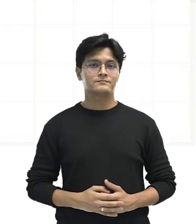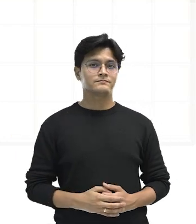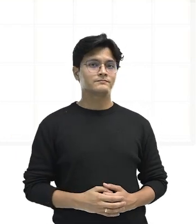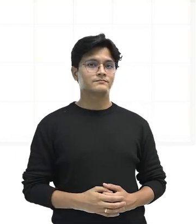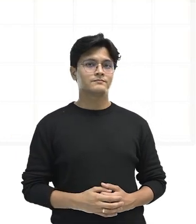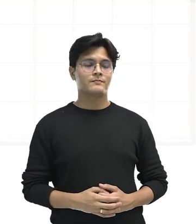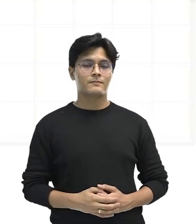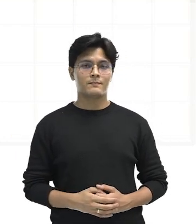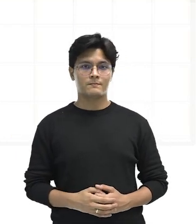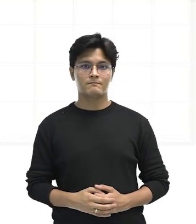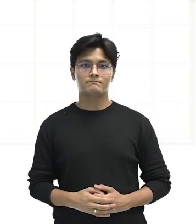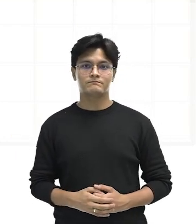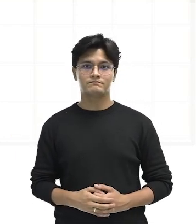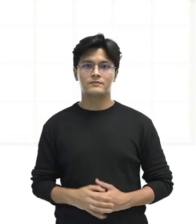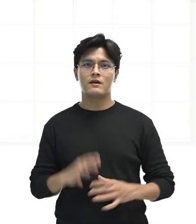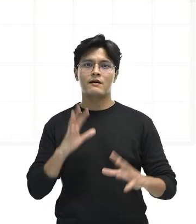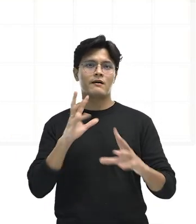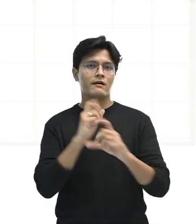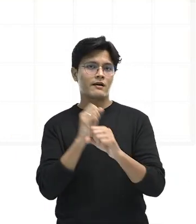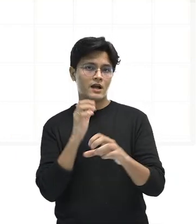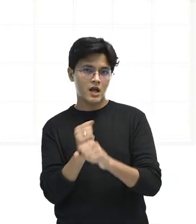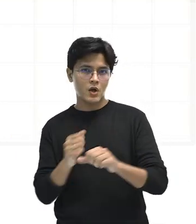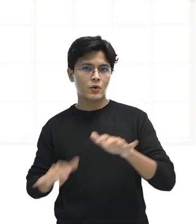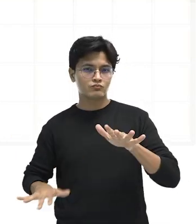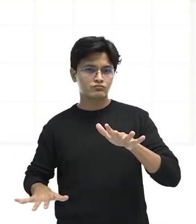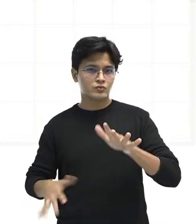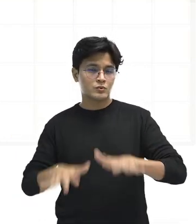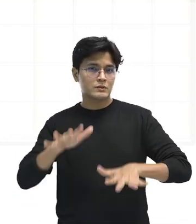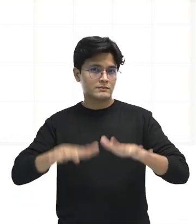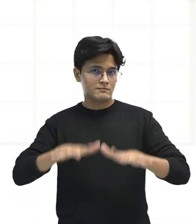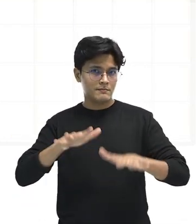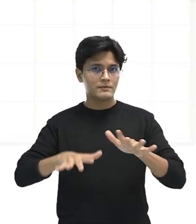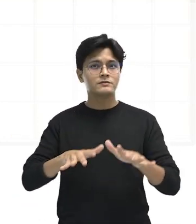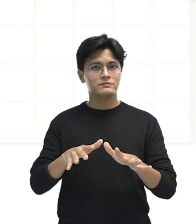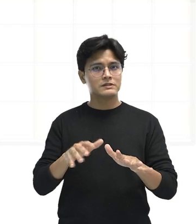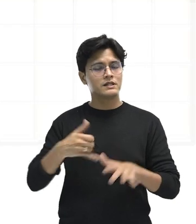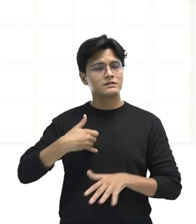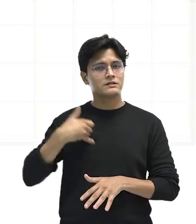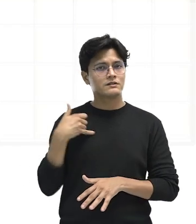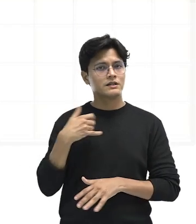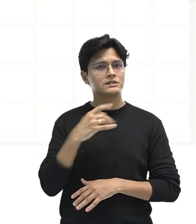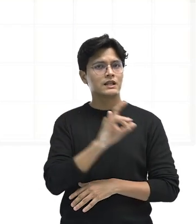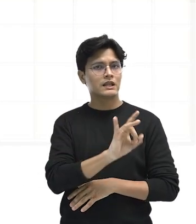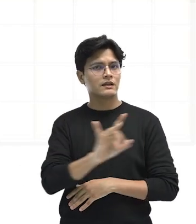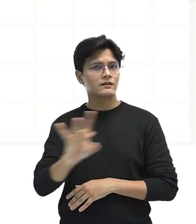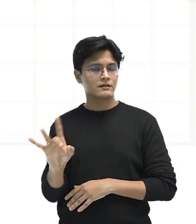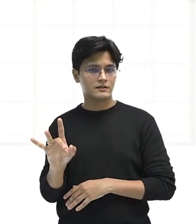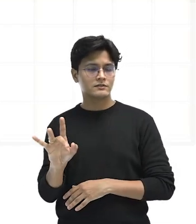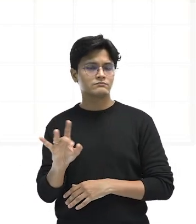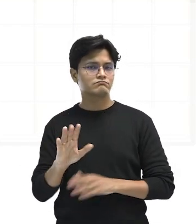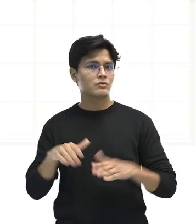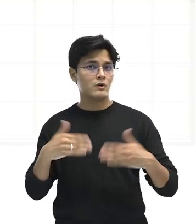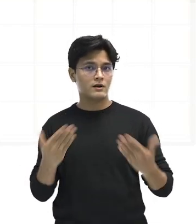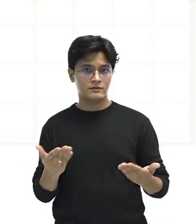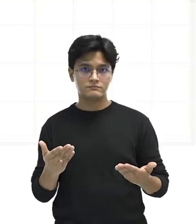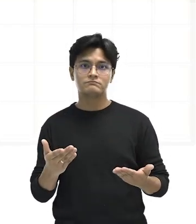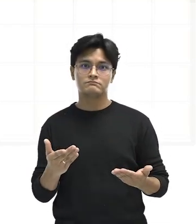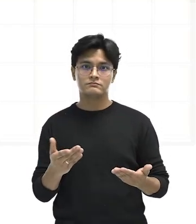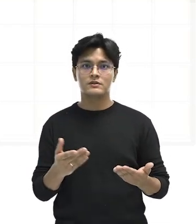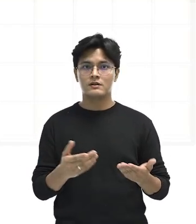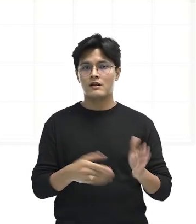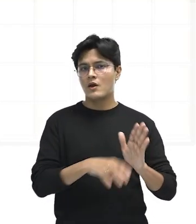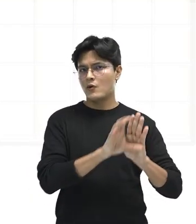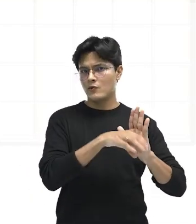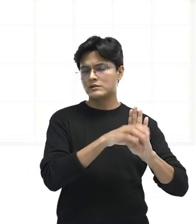Qual é a média aritmética das idades desses alunos? Então, vejam que é um conceito